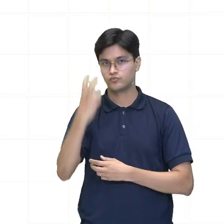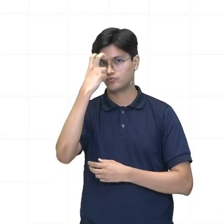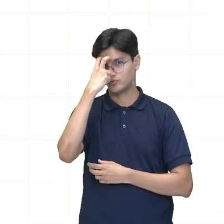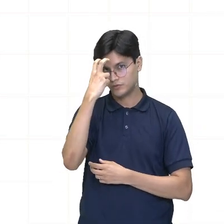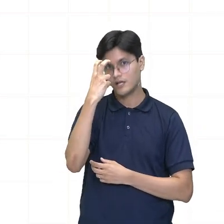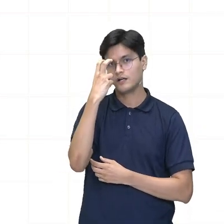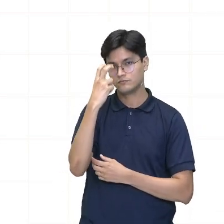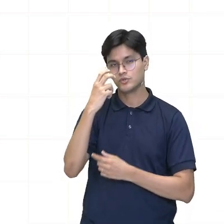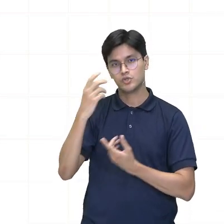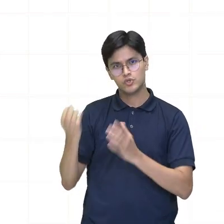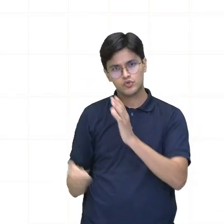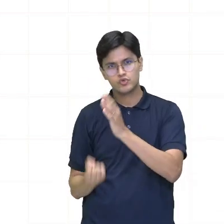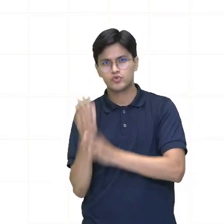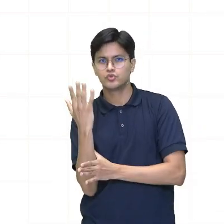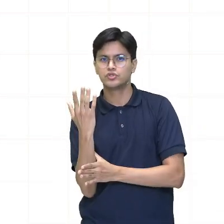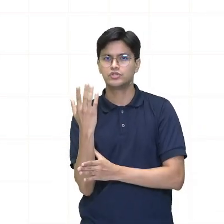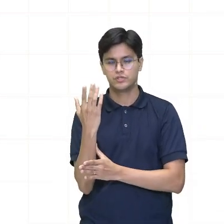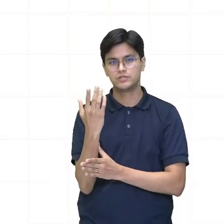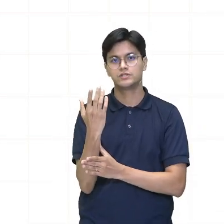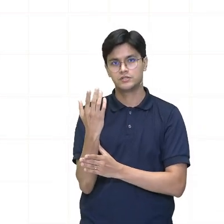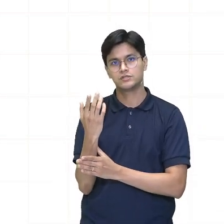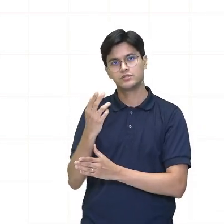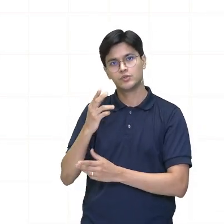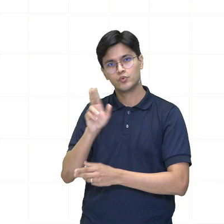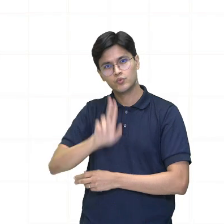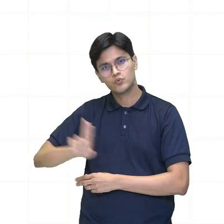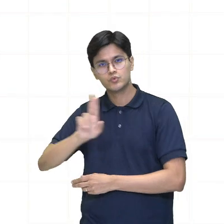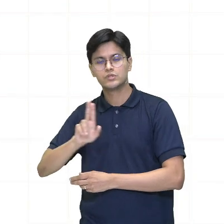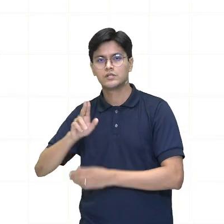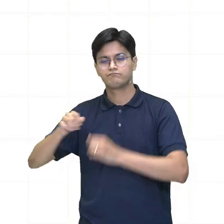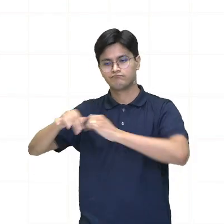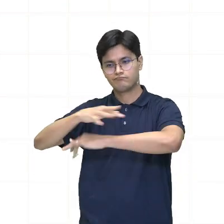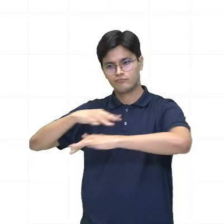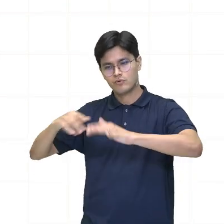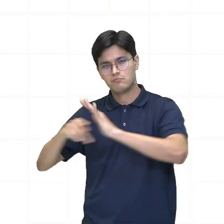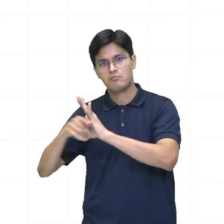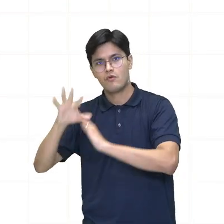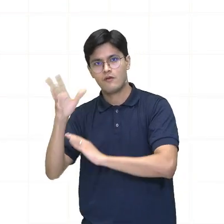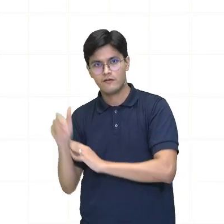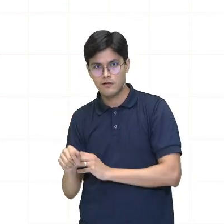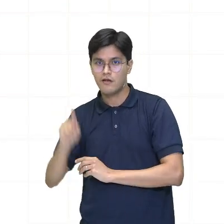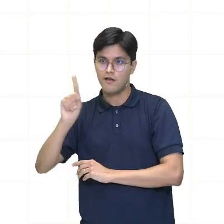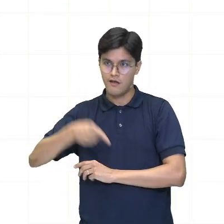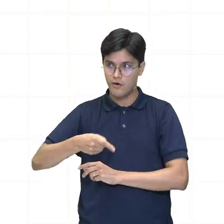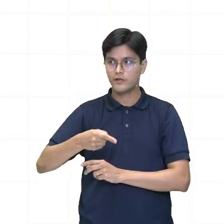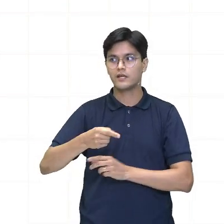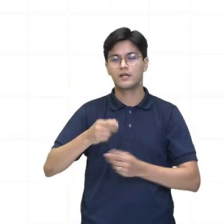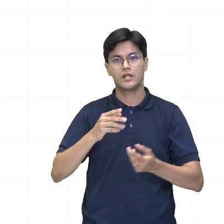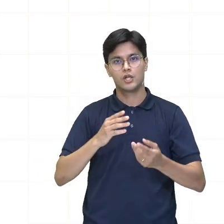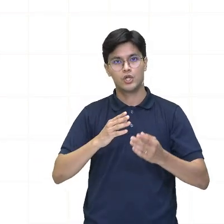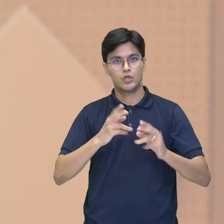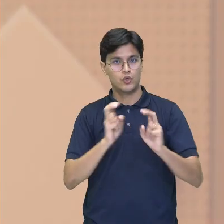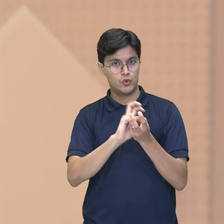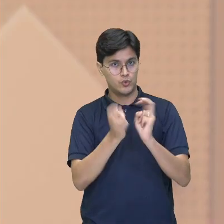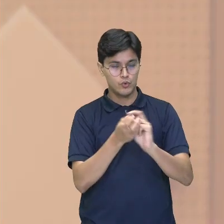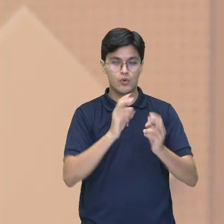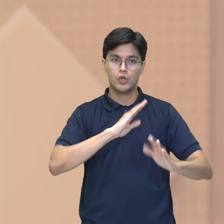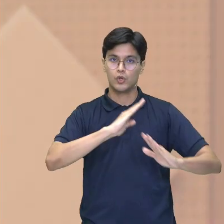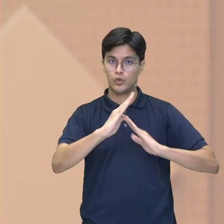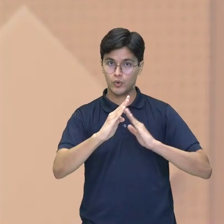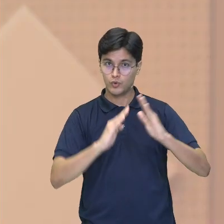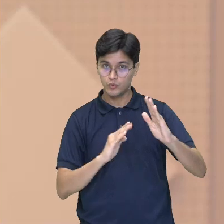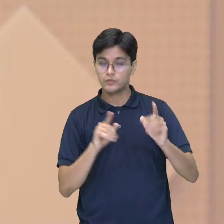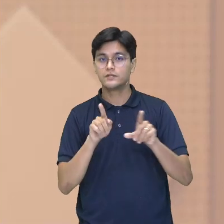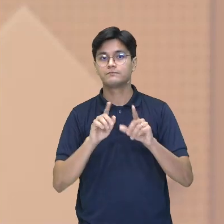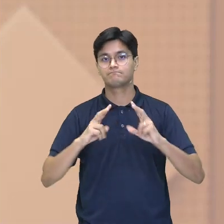africanos. A capoeira, ela é uma arte marcial, ela pode ser também considerada atualmente como um esporte, e durante